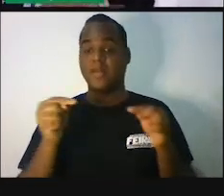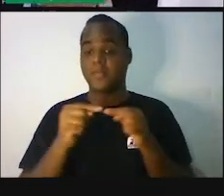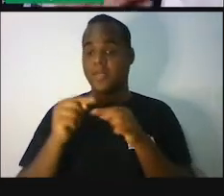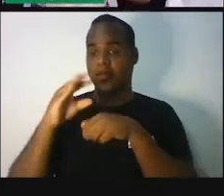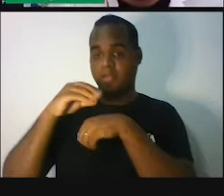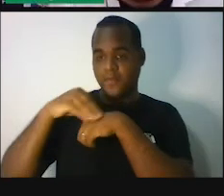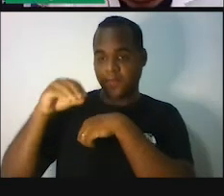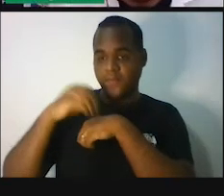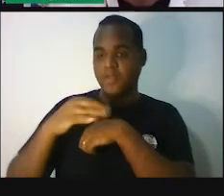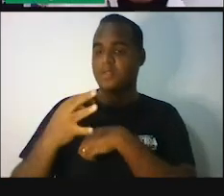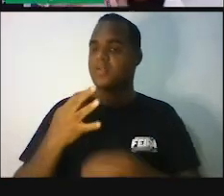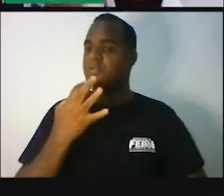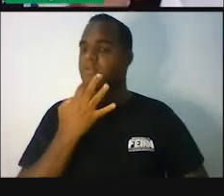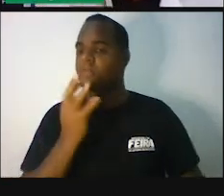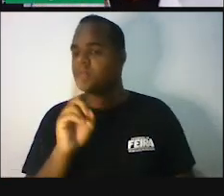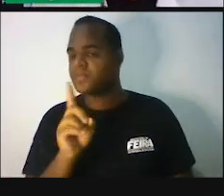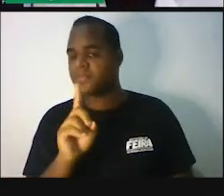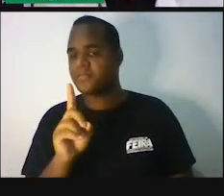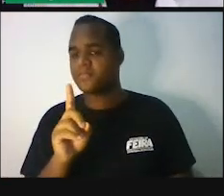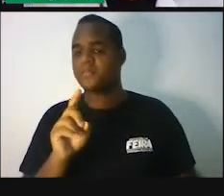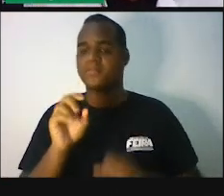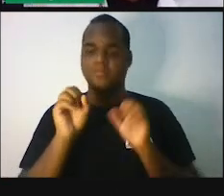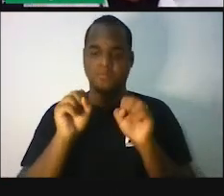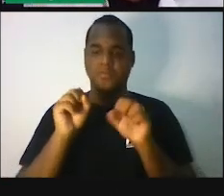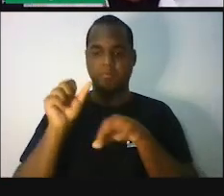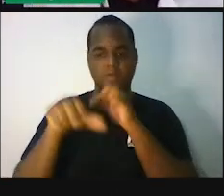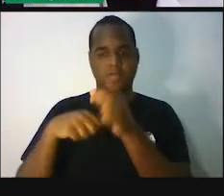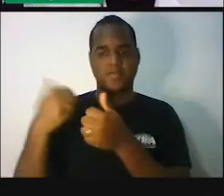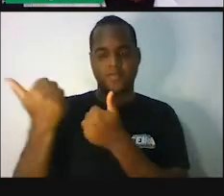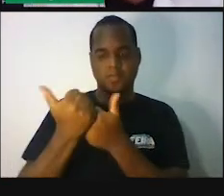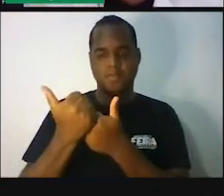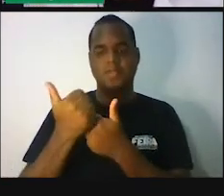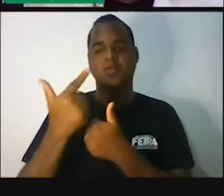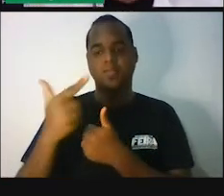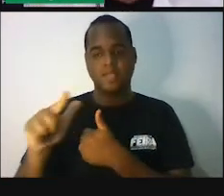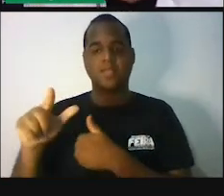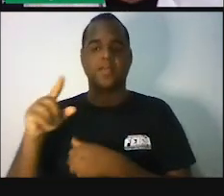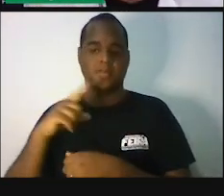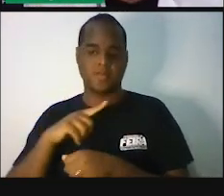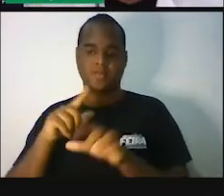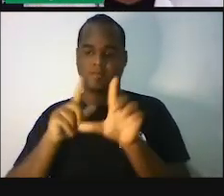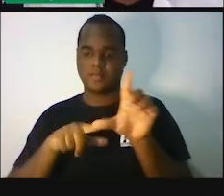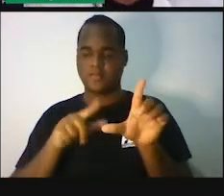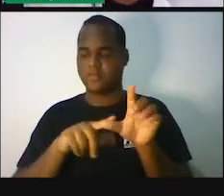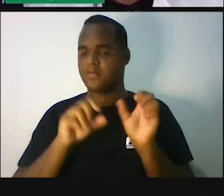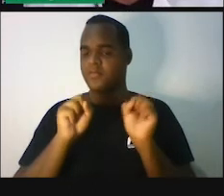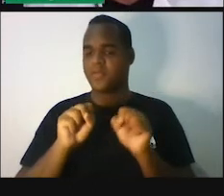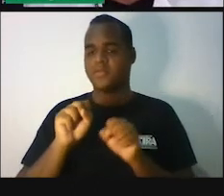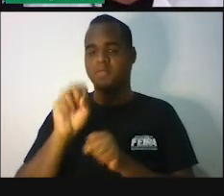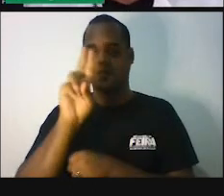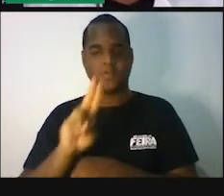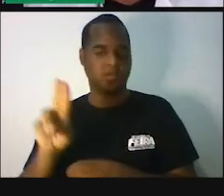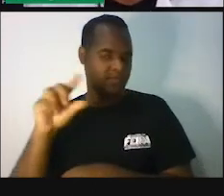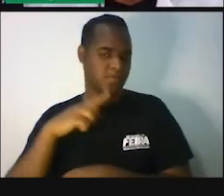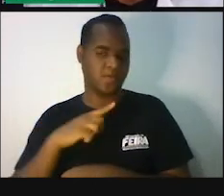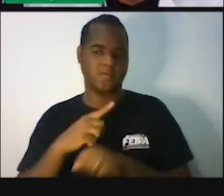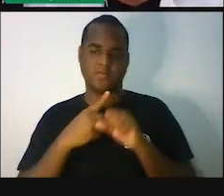informação desconhecida pode ser substituída por uma letra. Vamos usar aqui, ó, a letra